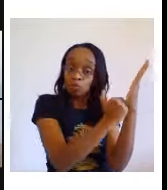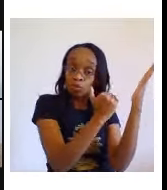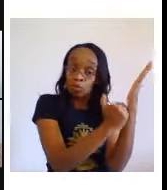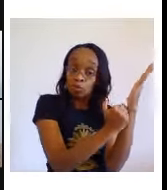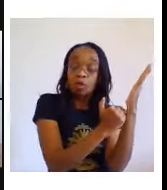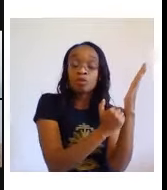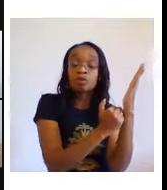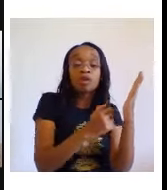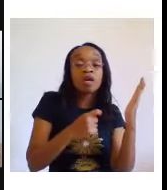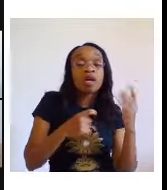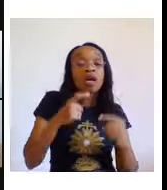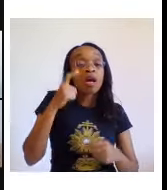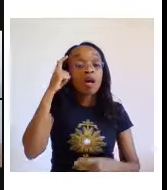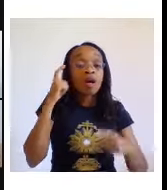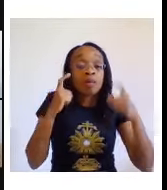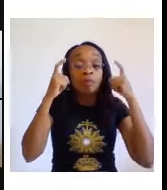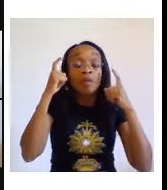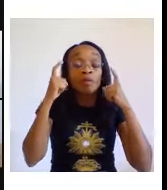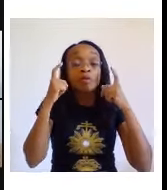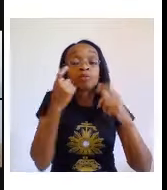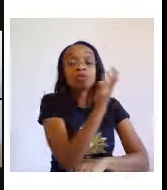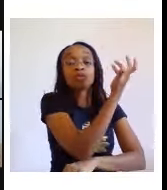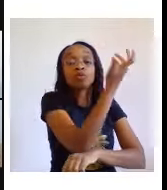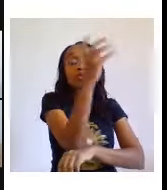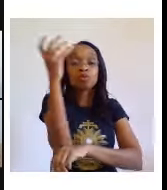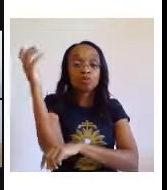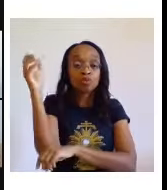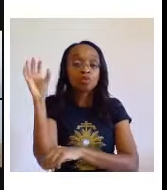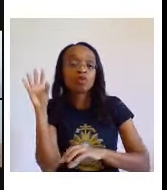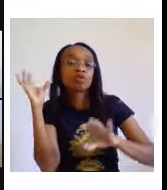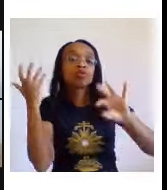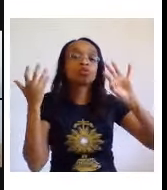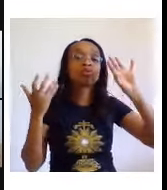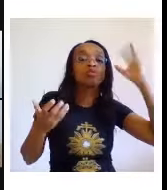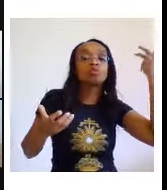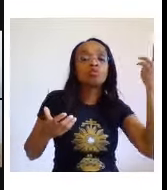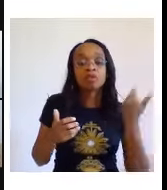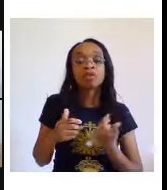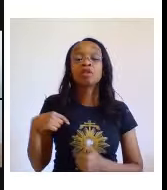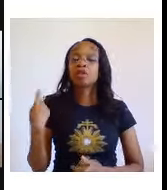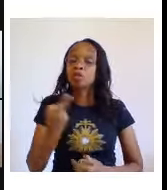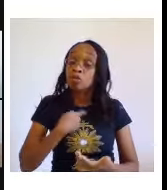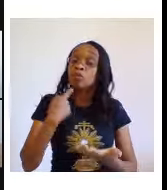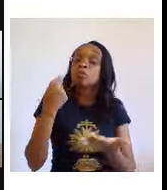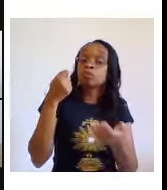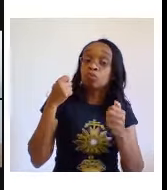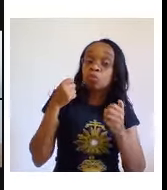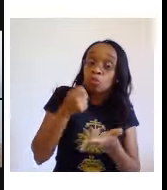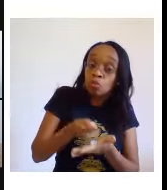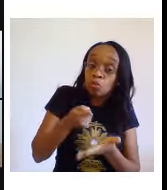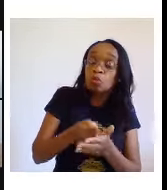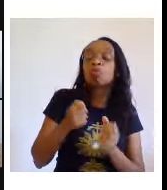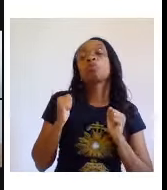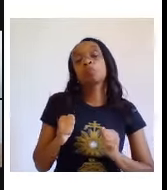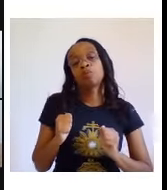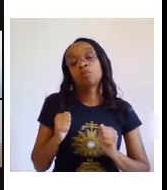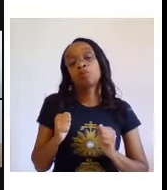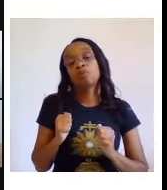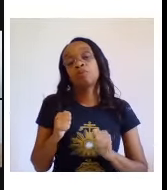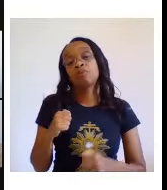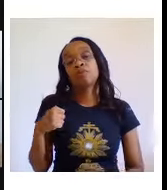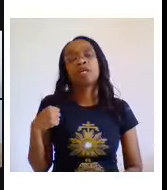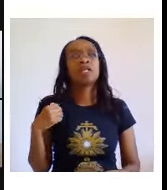tema ambiental, para que a gente possa cobrar. Então, acho que a solução, a gente gosta bastante